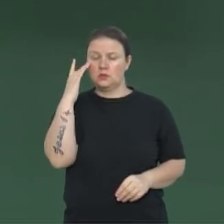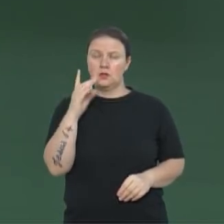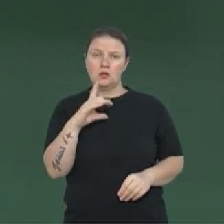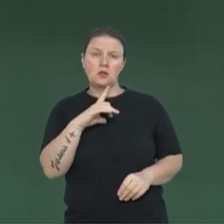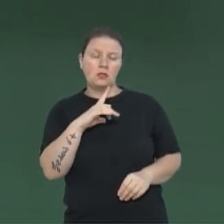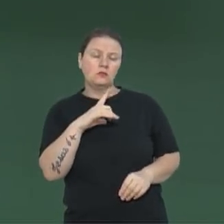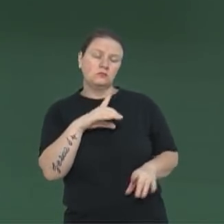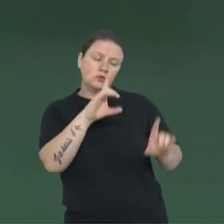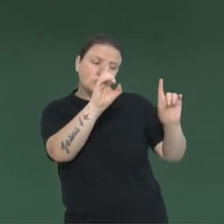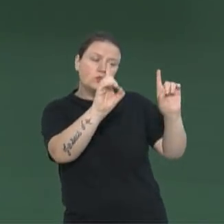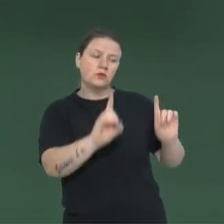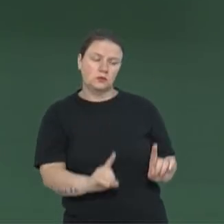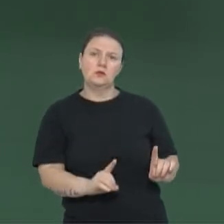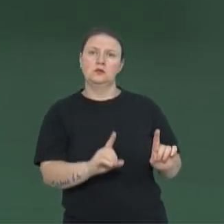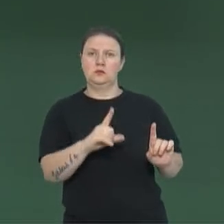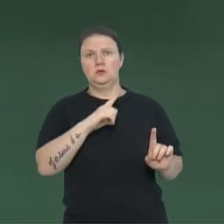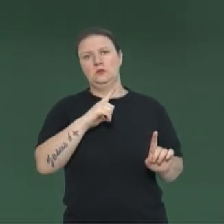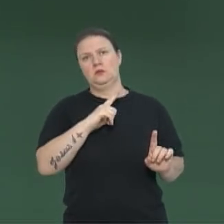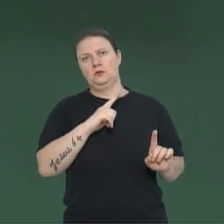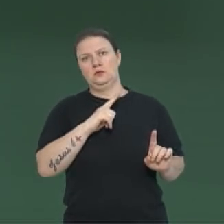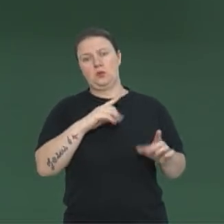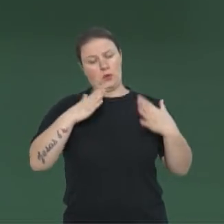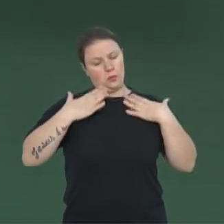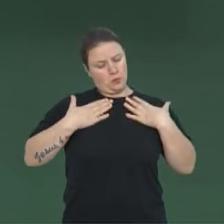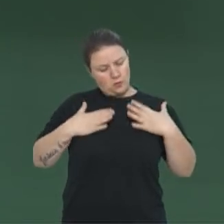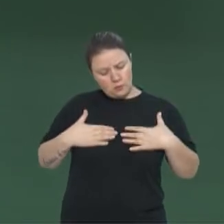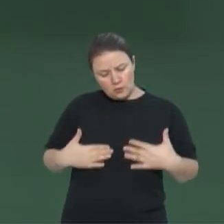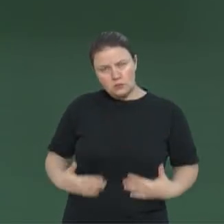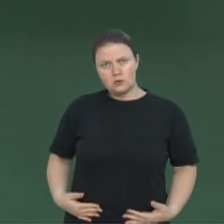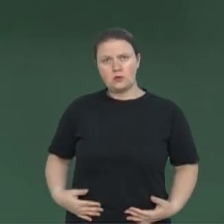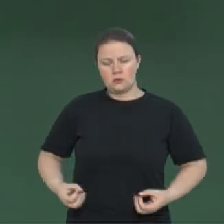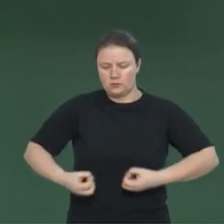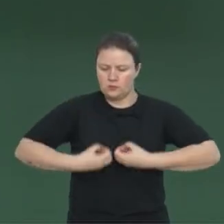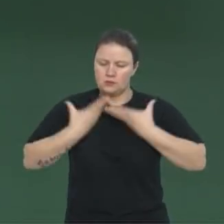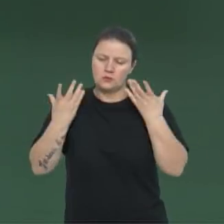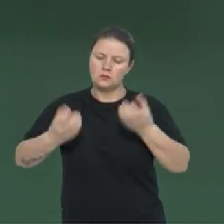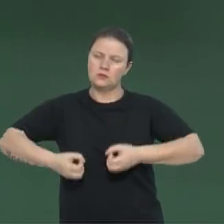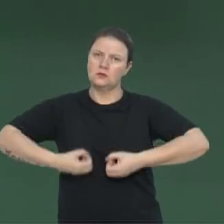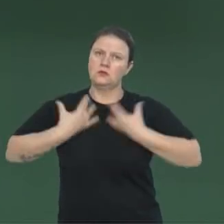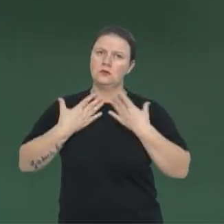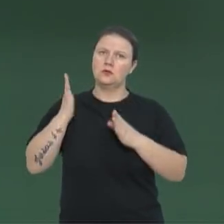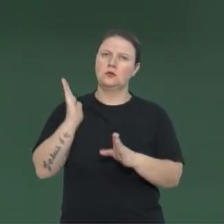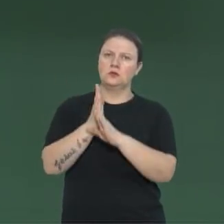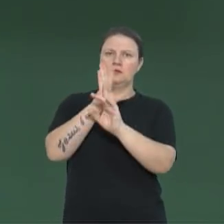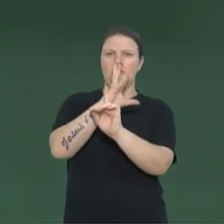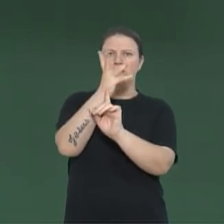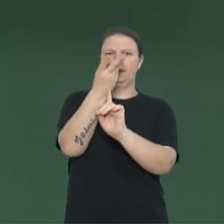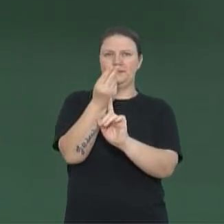possibilidade de, com o recurso do seu corpo humano, se expressar artisticamente.